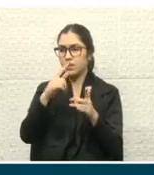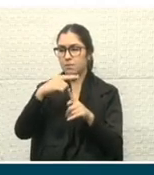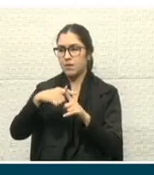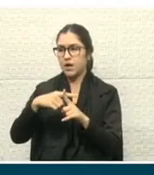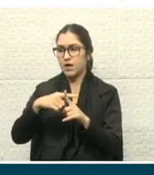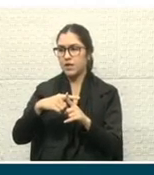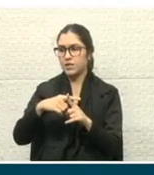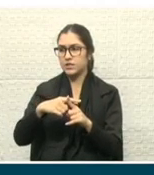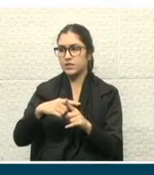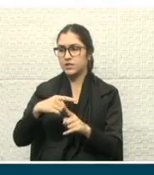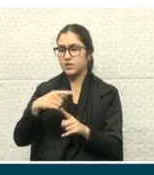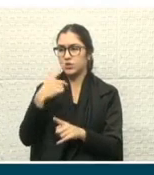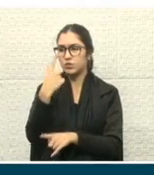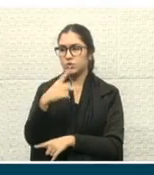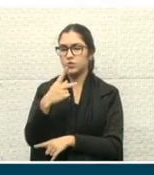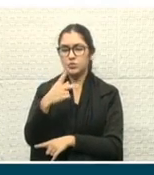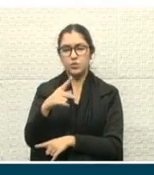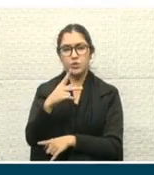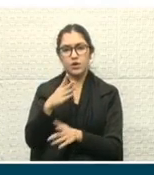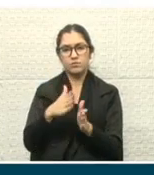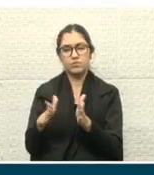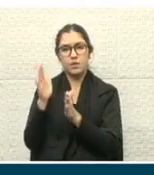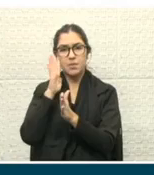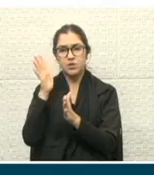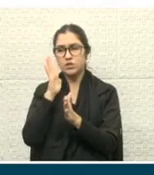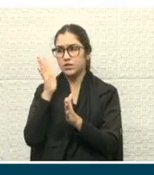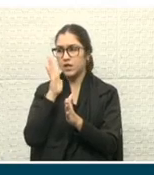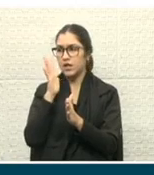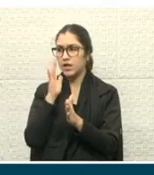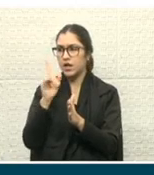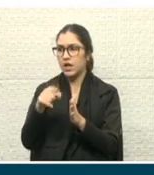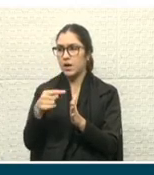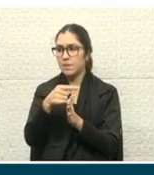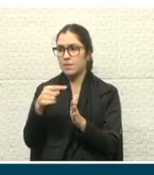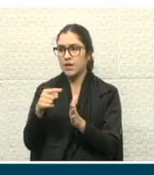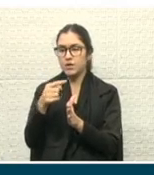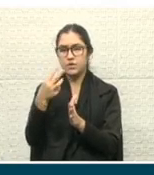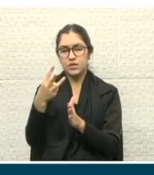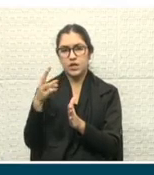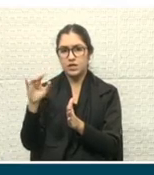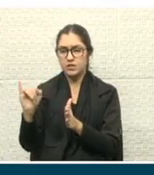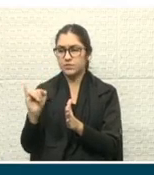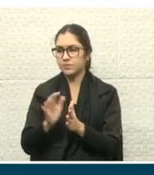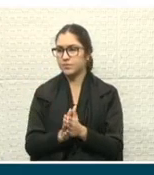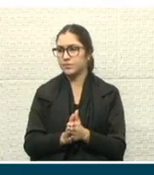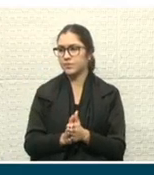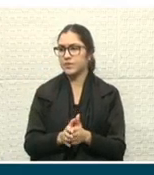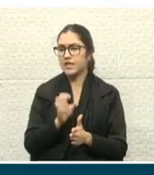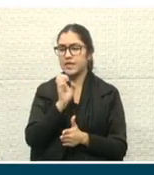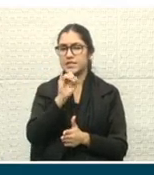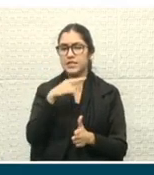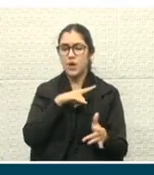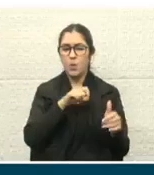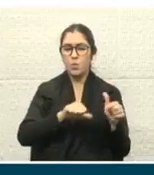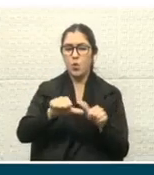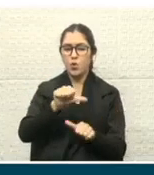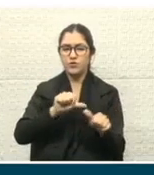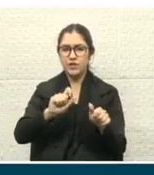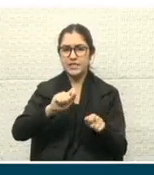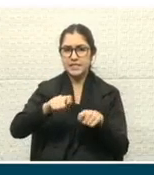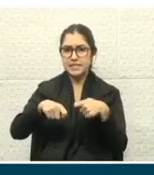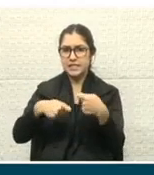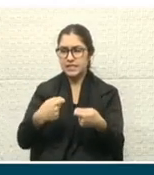mais a sua parte imaginária, nesse caso, que é menos 3i. Se eu vou modificar o